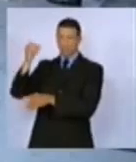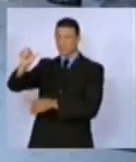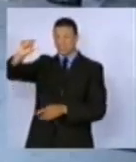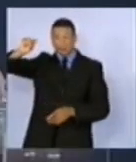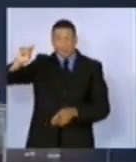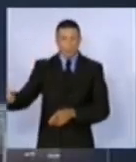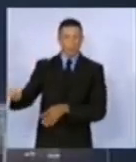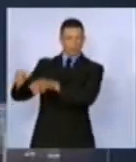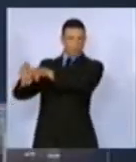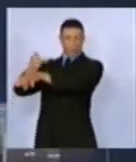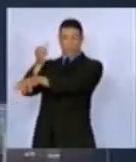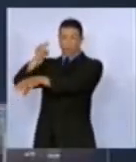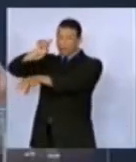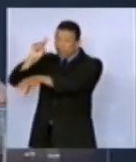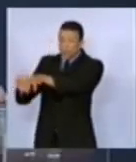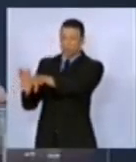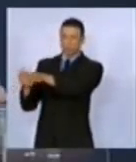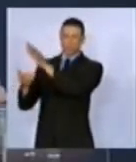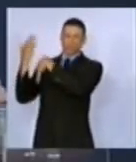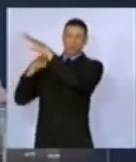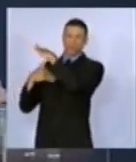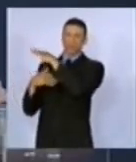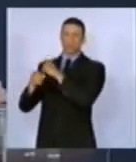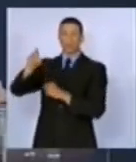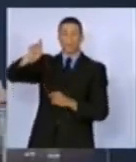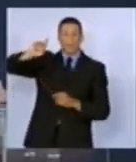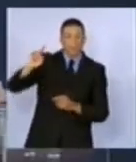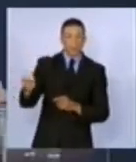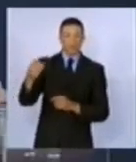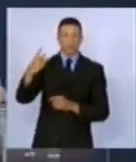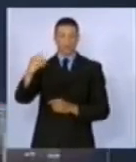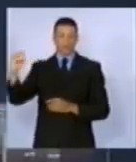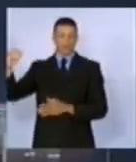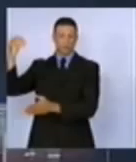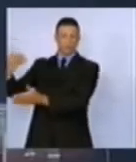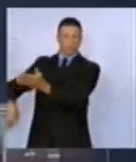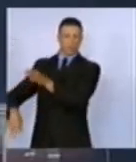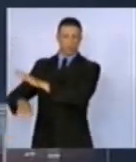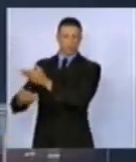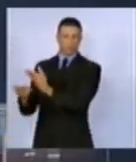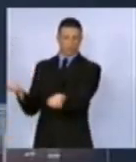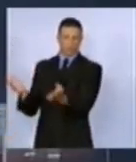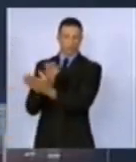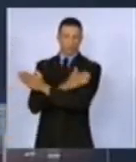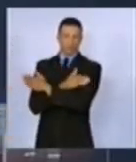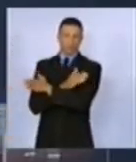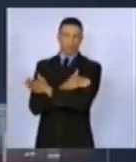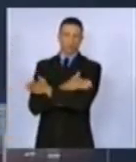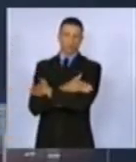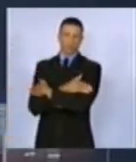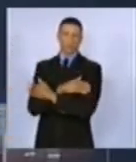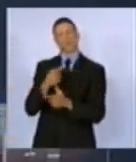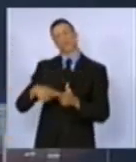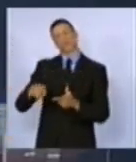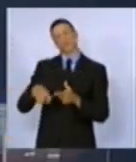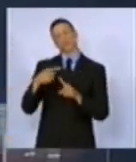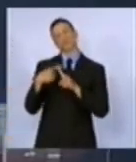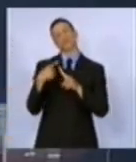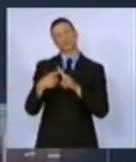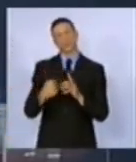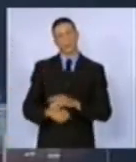de cana e que na sfara passada já caiu para 1363 E aí eu gostaria de explicar o que que é esse problema bem